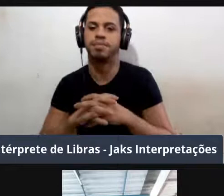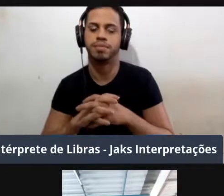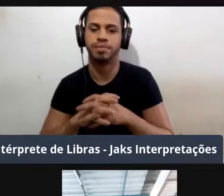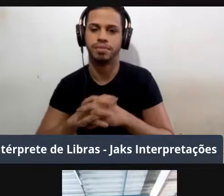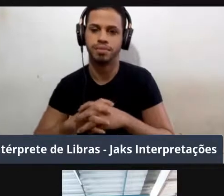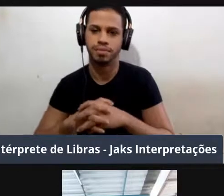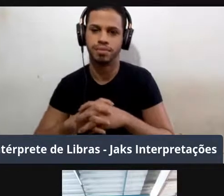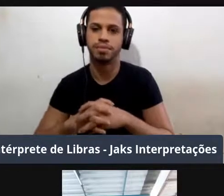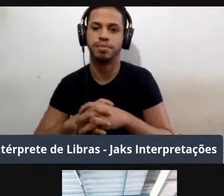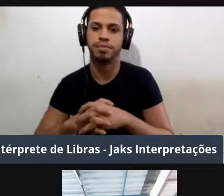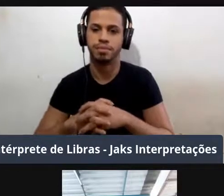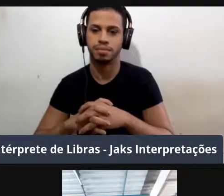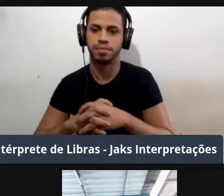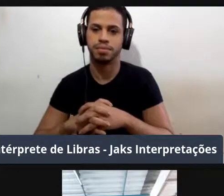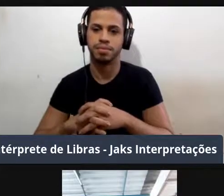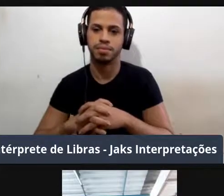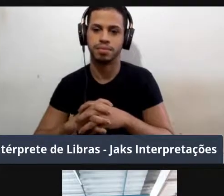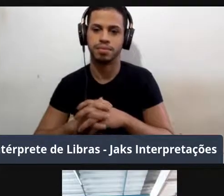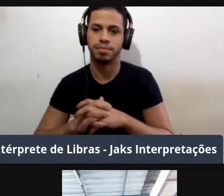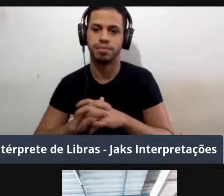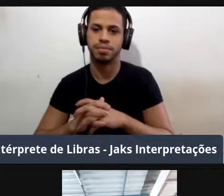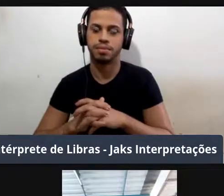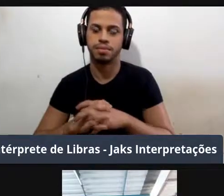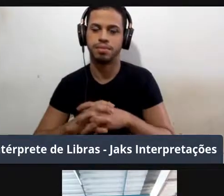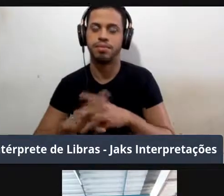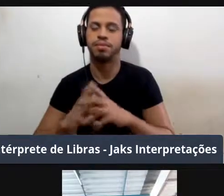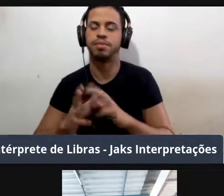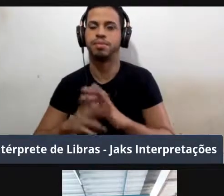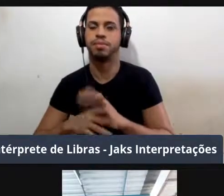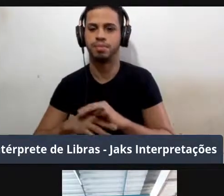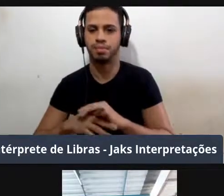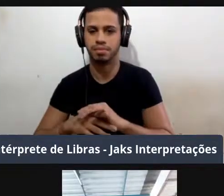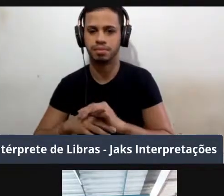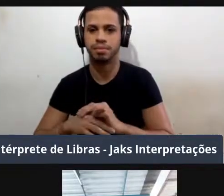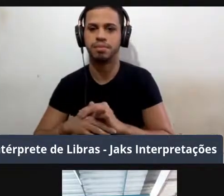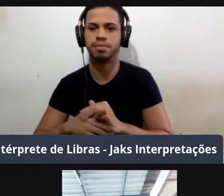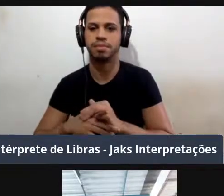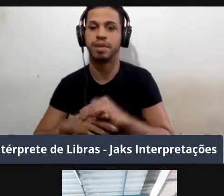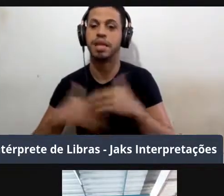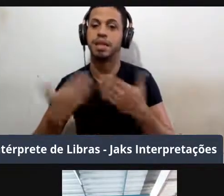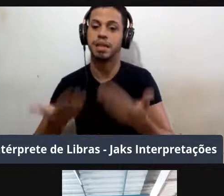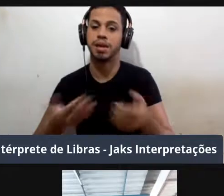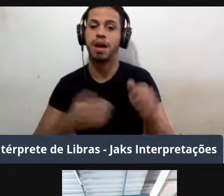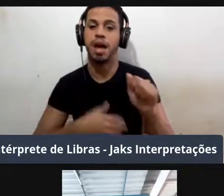Estamos. É, tá. Então, uma questão, olha, associação,